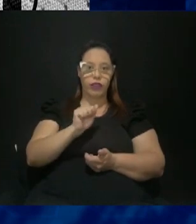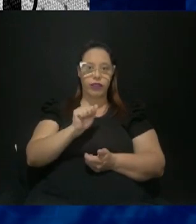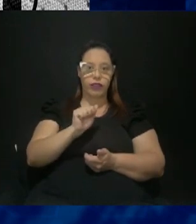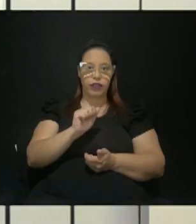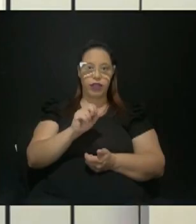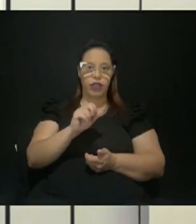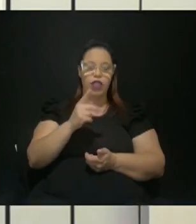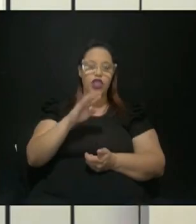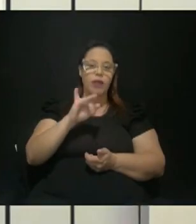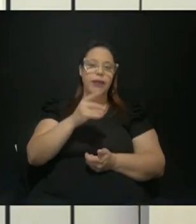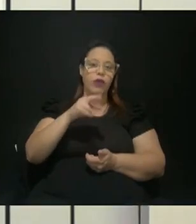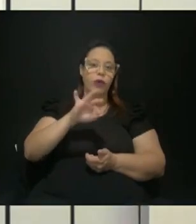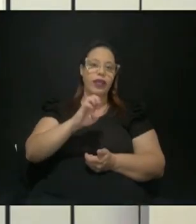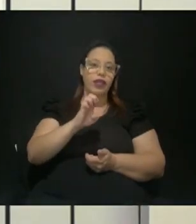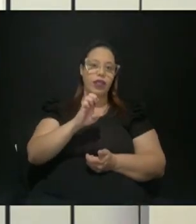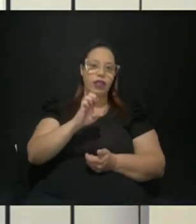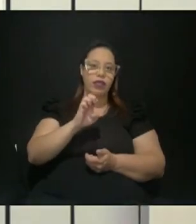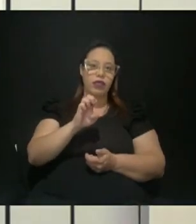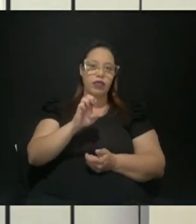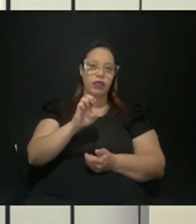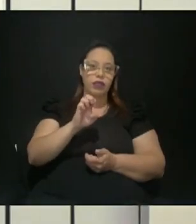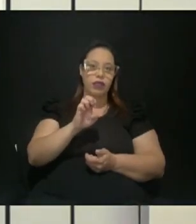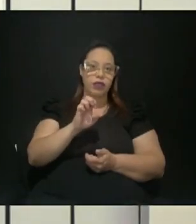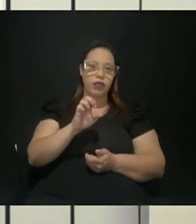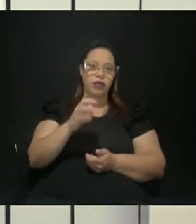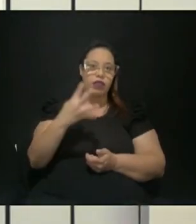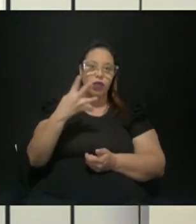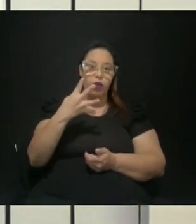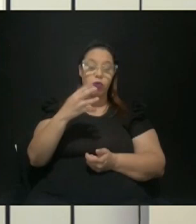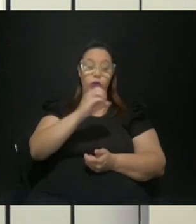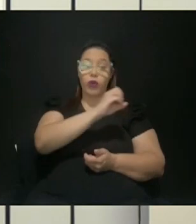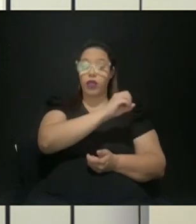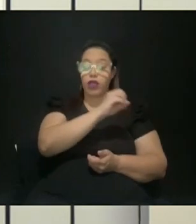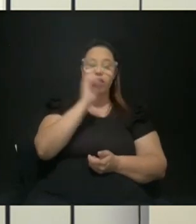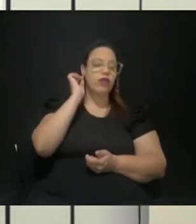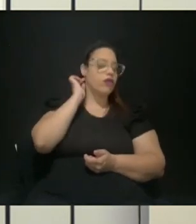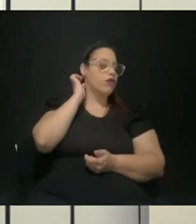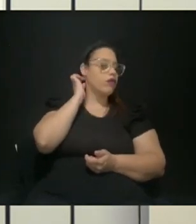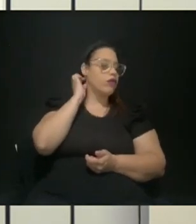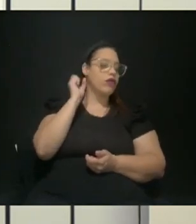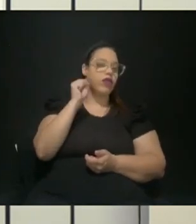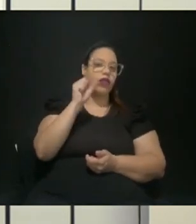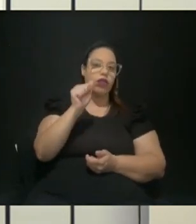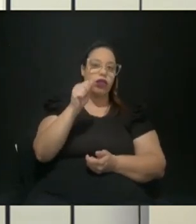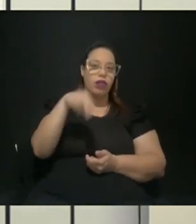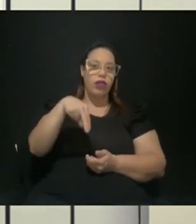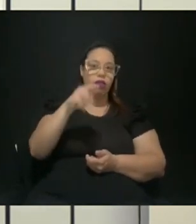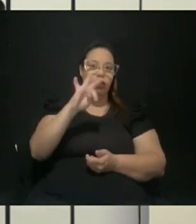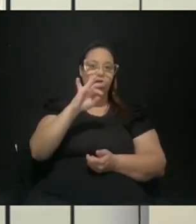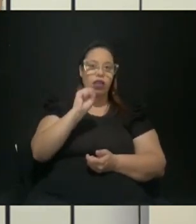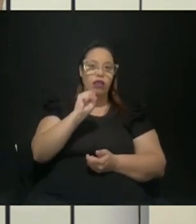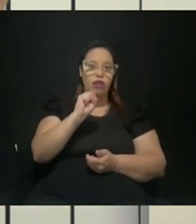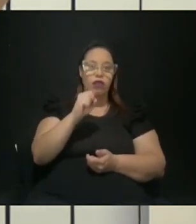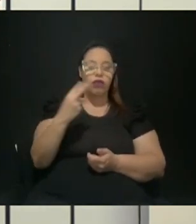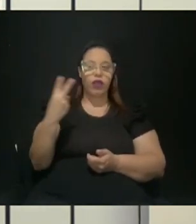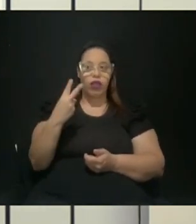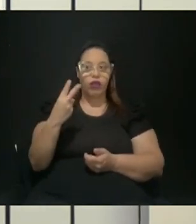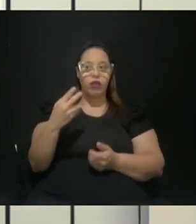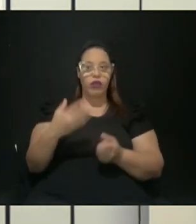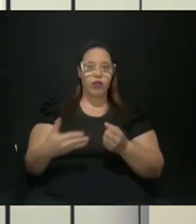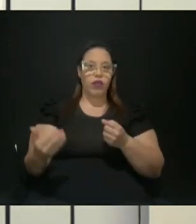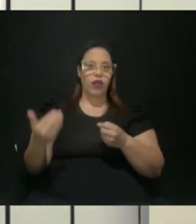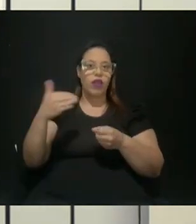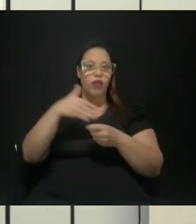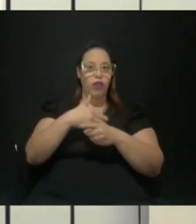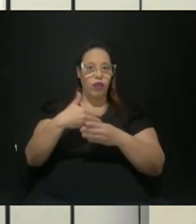esta última fora de casa por 4-0. E o Santos está na 2ª colocação, mas vem de derrota para o Avaí